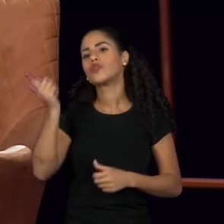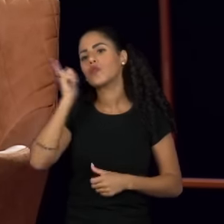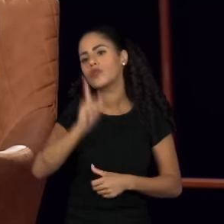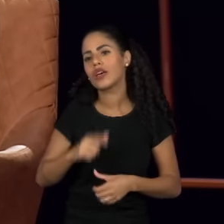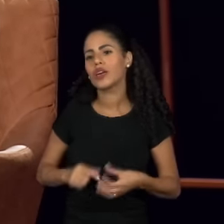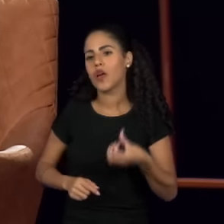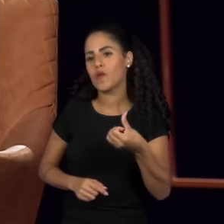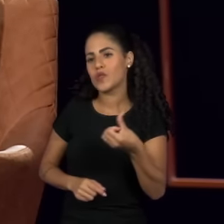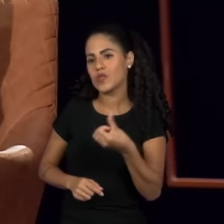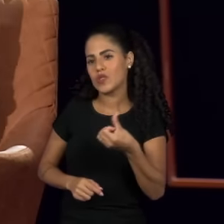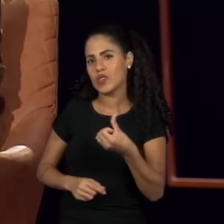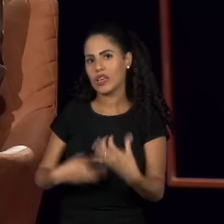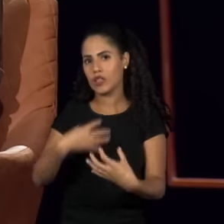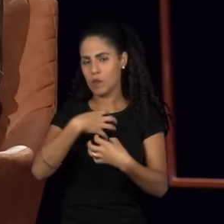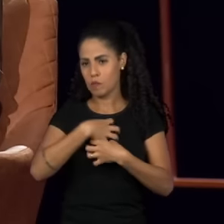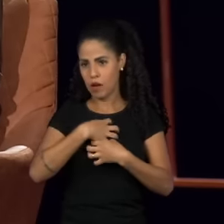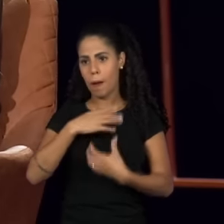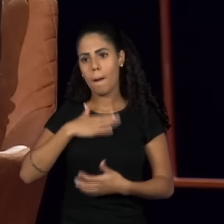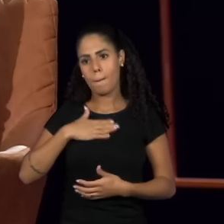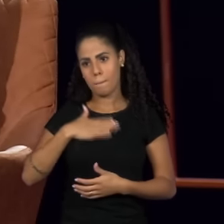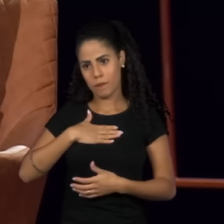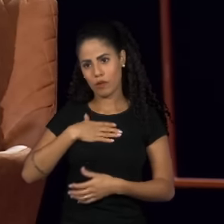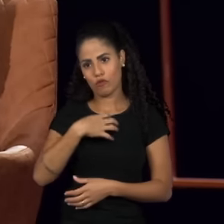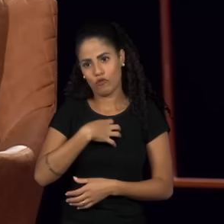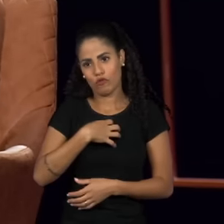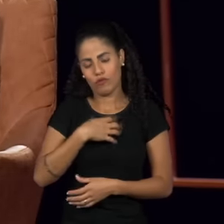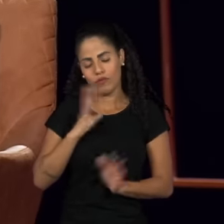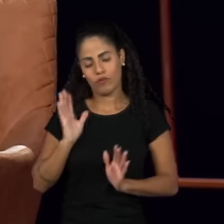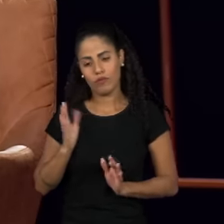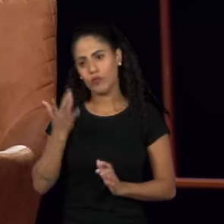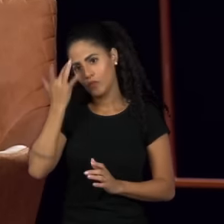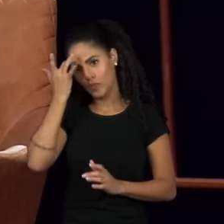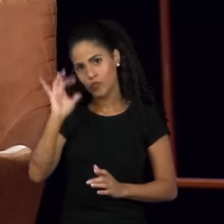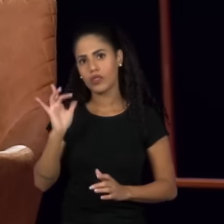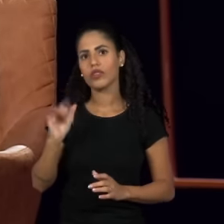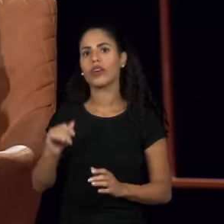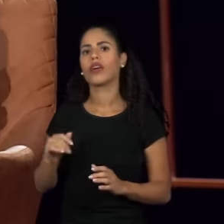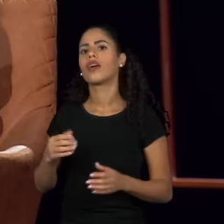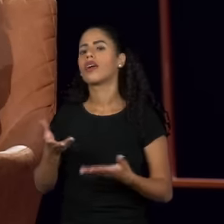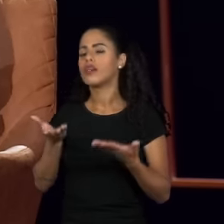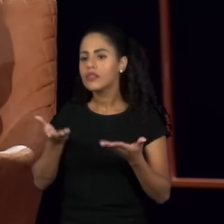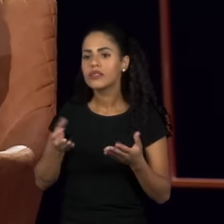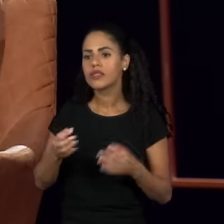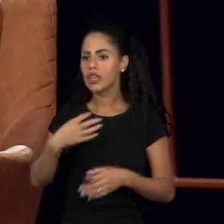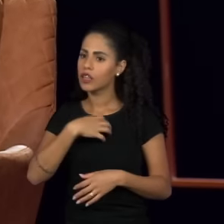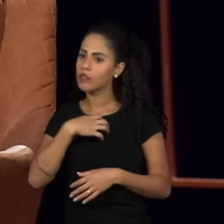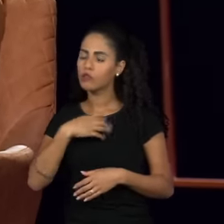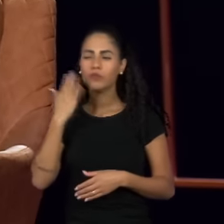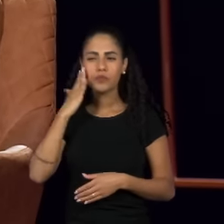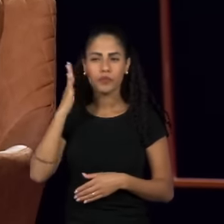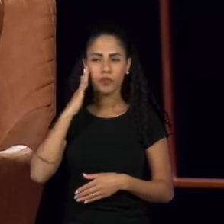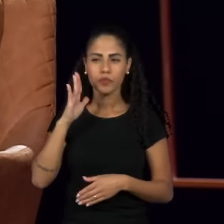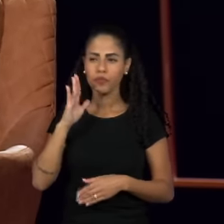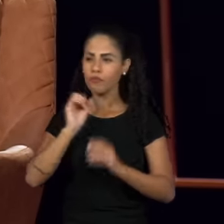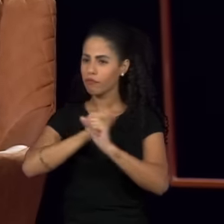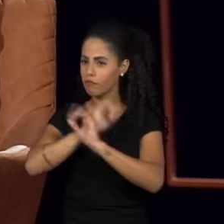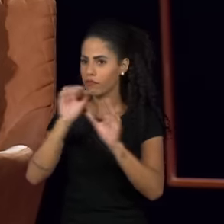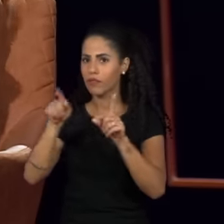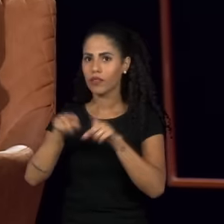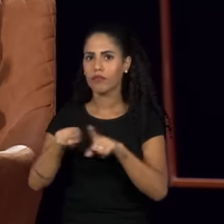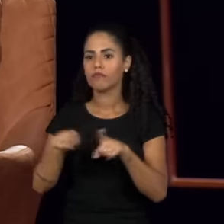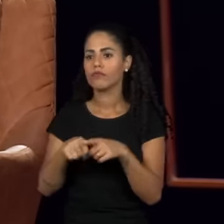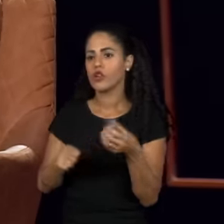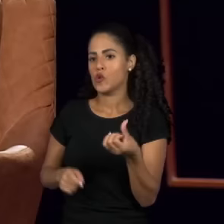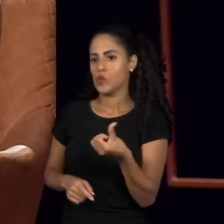é... Enfim, eu estou falando da minha maneira, né? Eu nem sei se era isso mesmo que ele falava, mas foi assim que eu traduzi. Ele achava que é esse